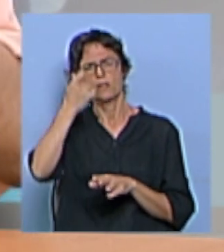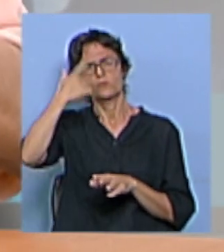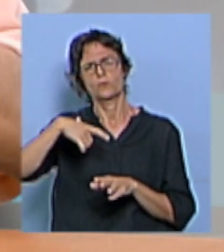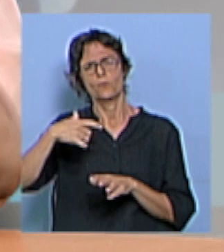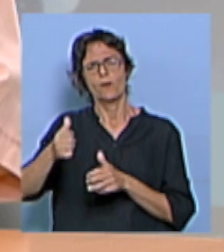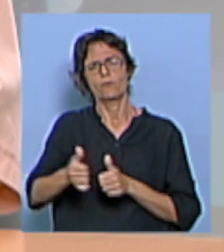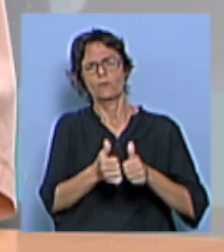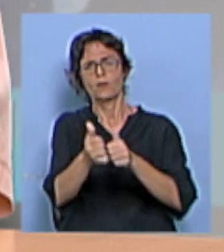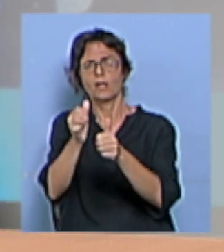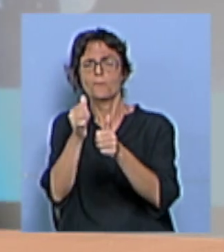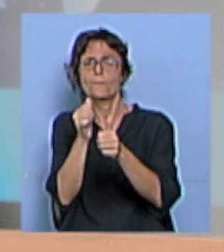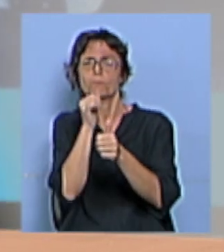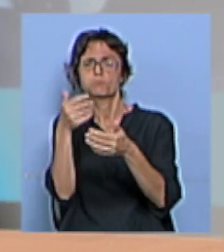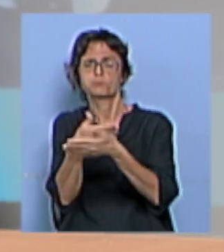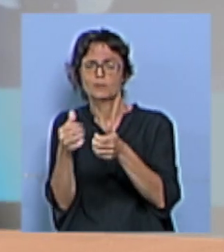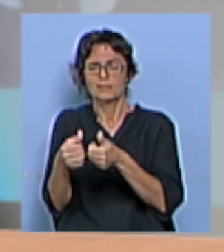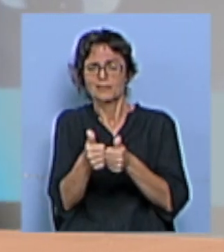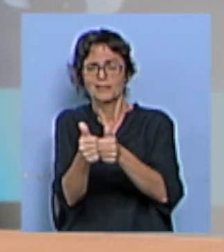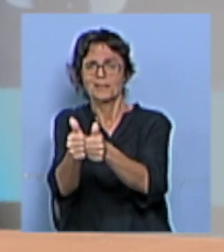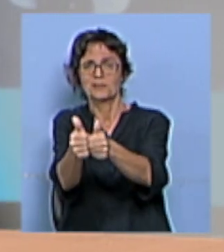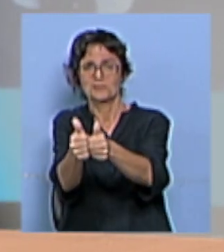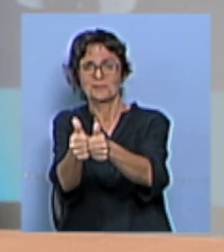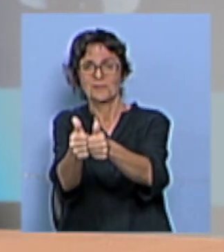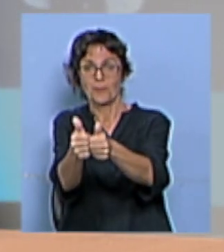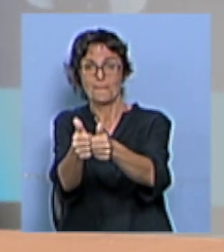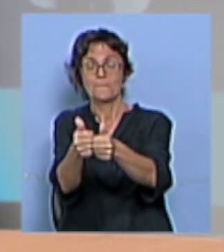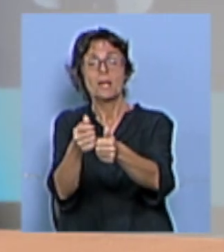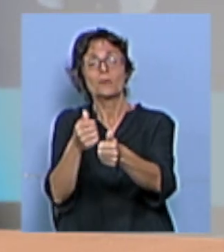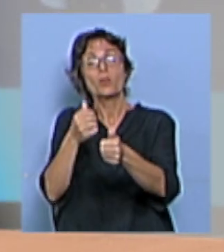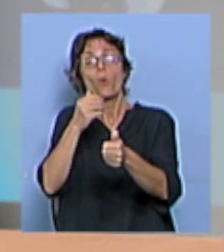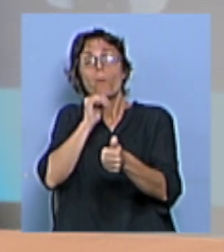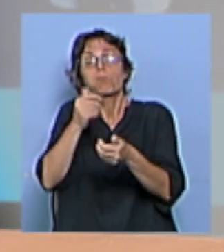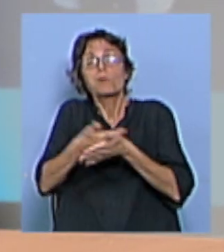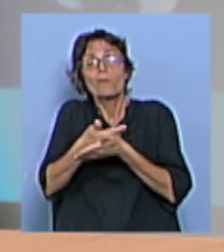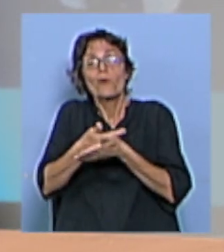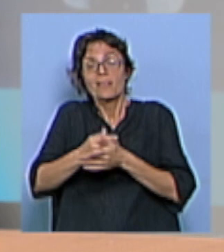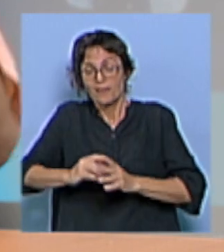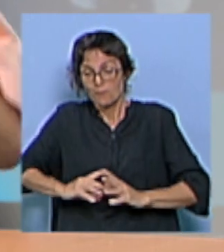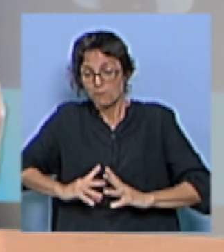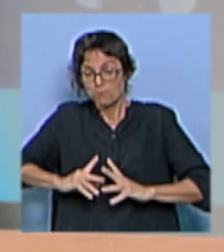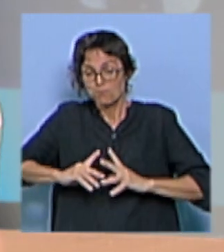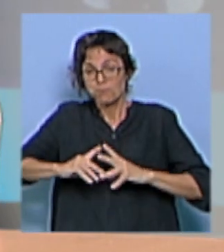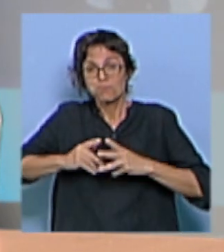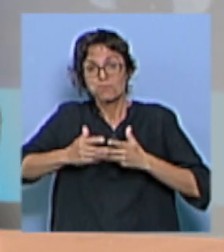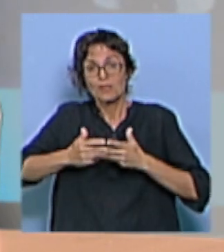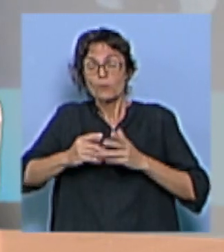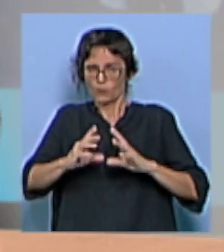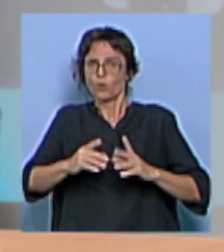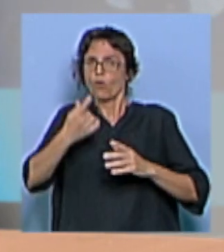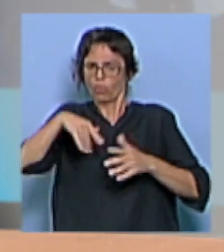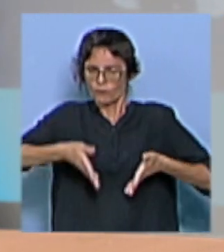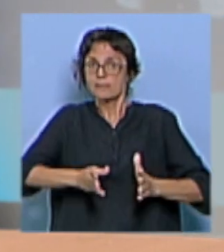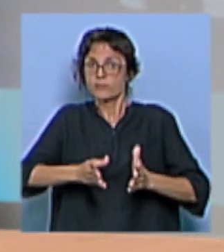vai amadurecendo em nós como um fruto. Portanto, caminhamos com a morte. Ela está em nós já, não